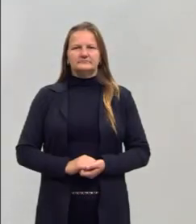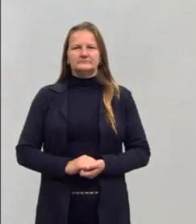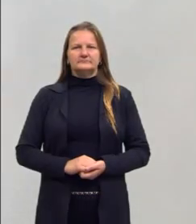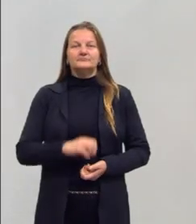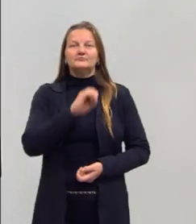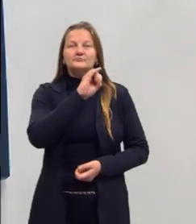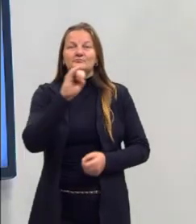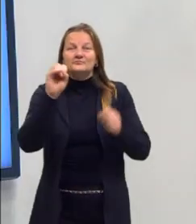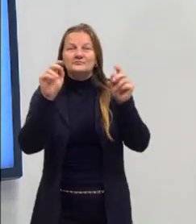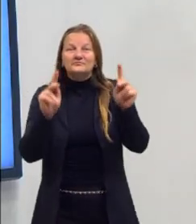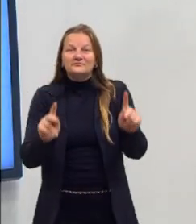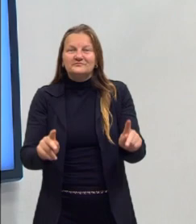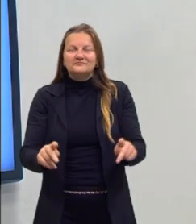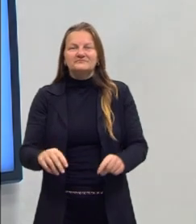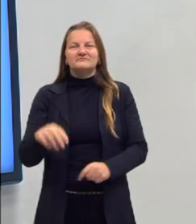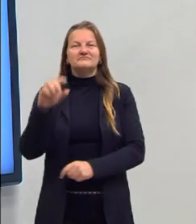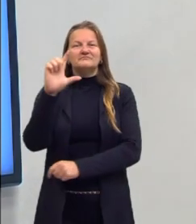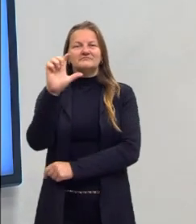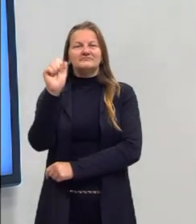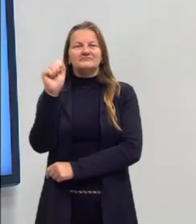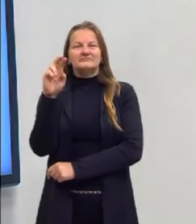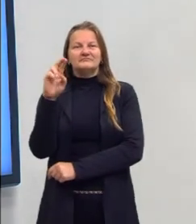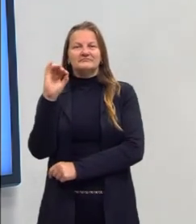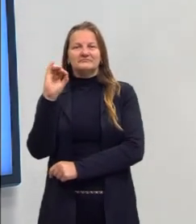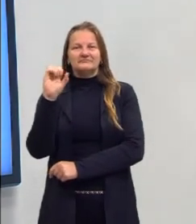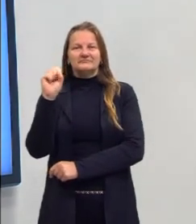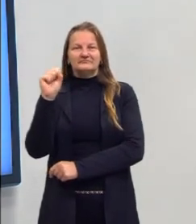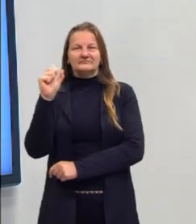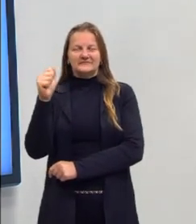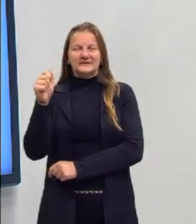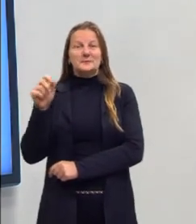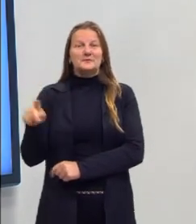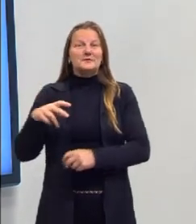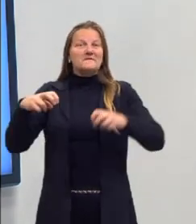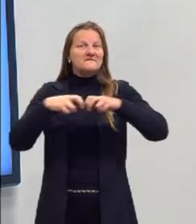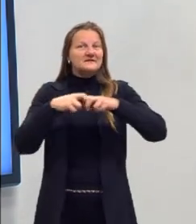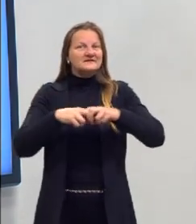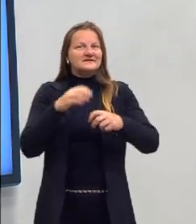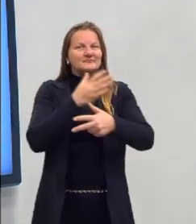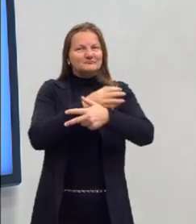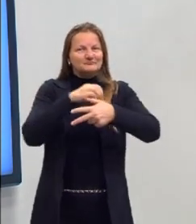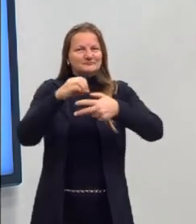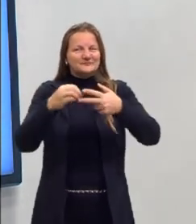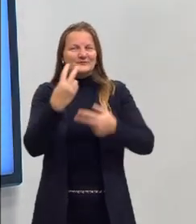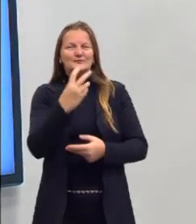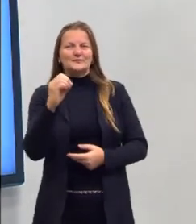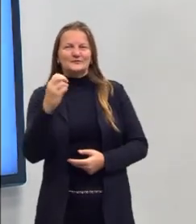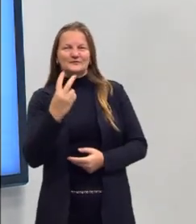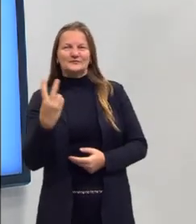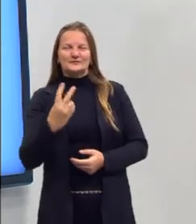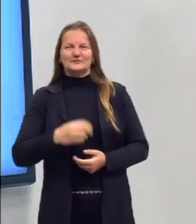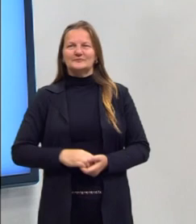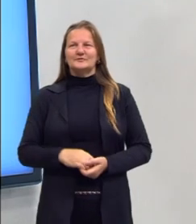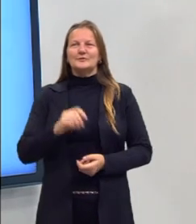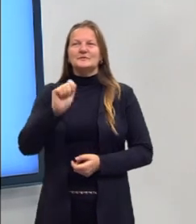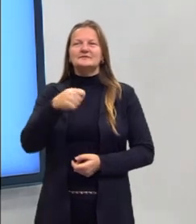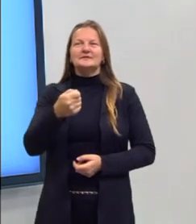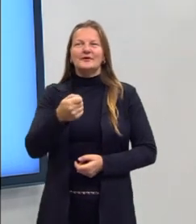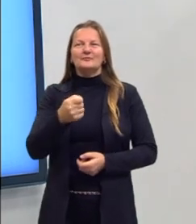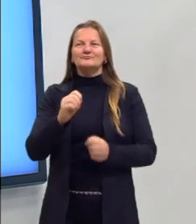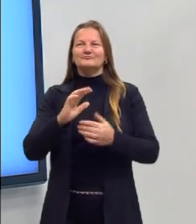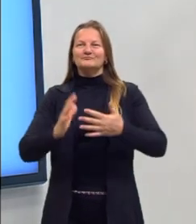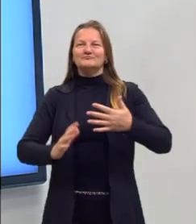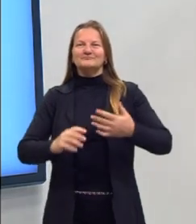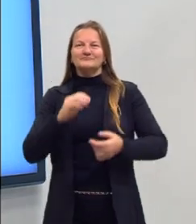o Olá pessoal Eu me chamo Larissa e sua professora de física do pré-enem 2022 Esse é o meu sinal em Libras